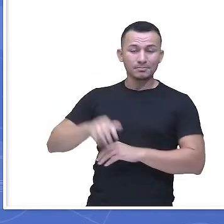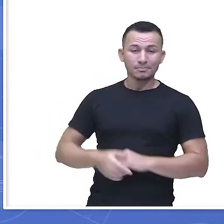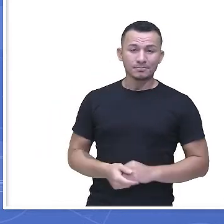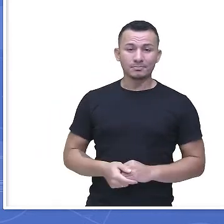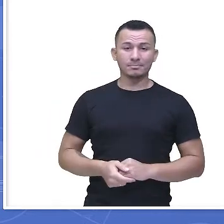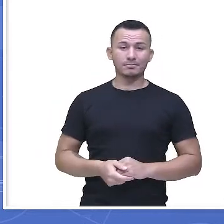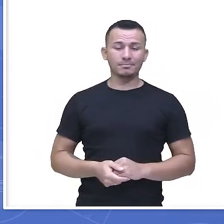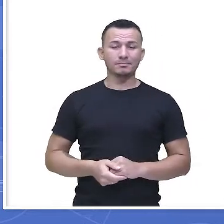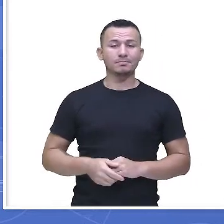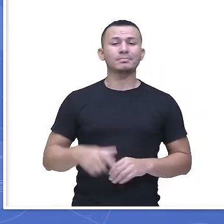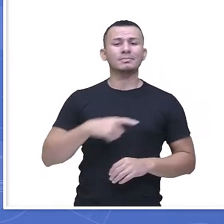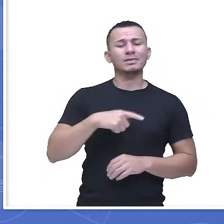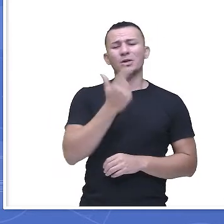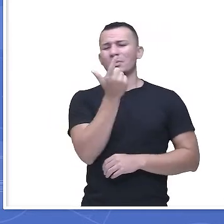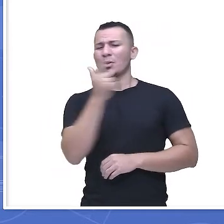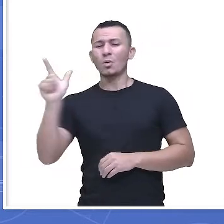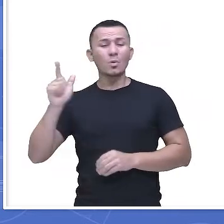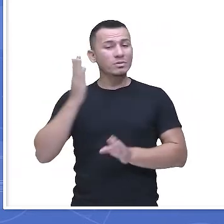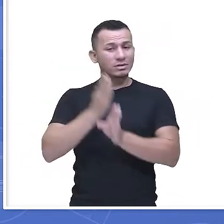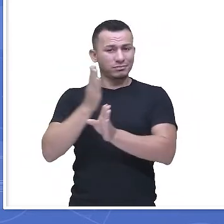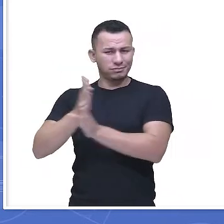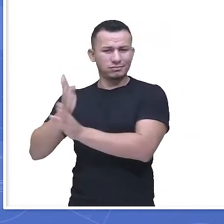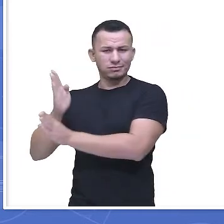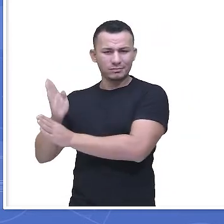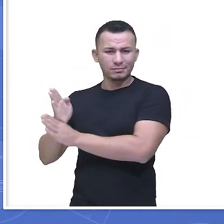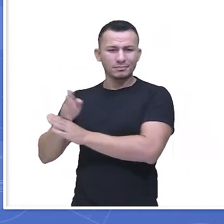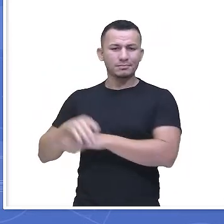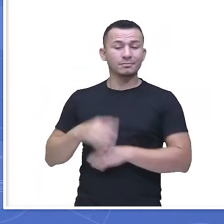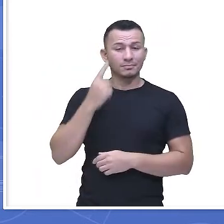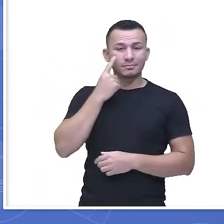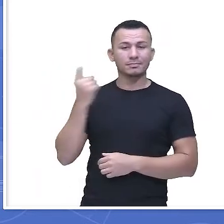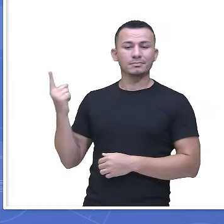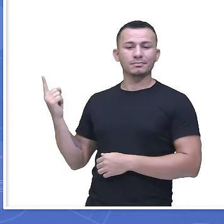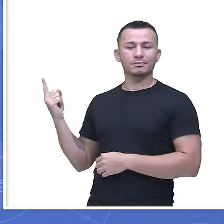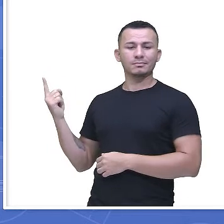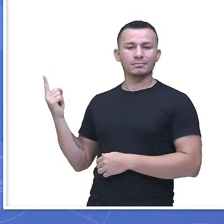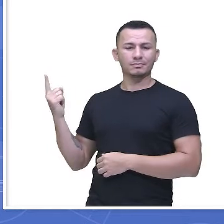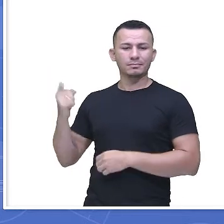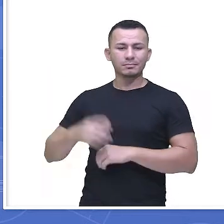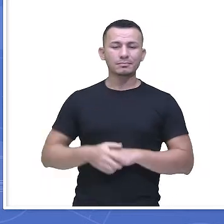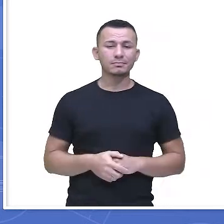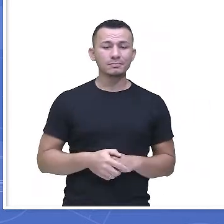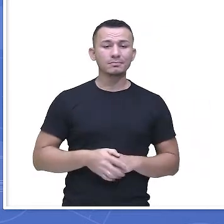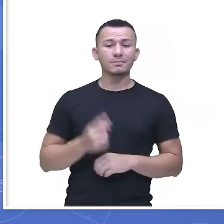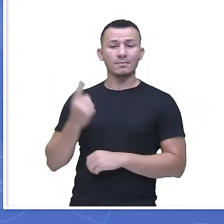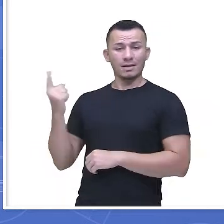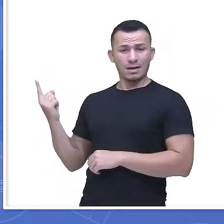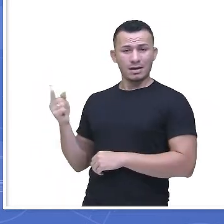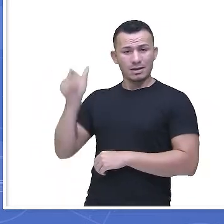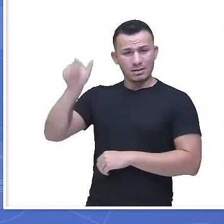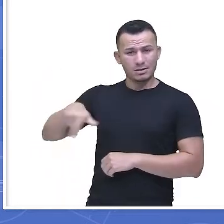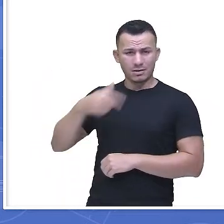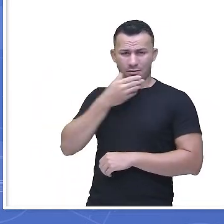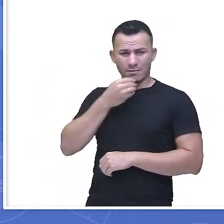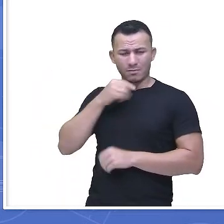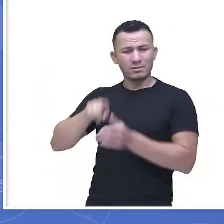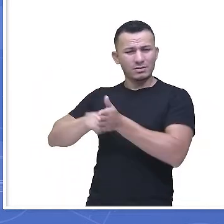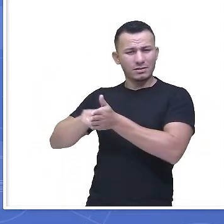acompanhar outras descobertas. A gente teve aí Leeuwenhoek, que descobriu com o